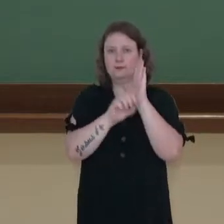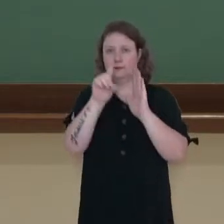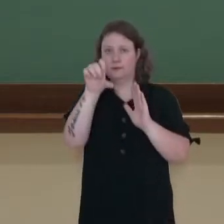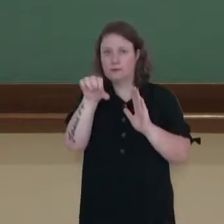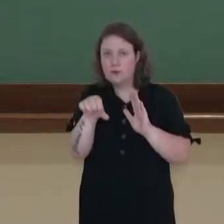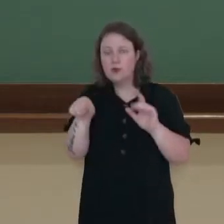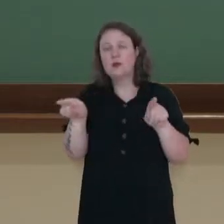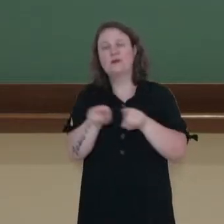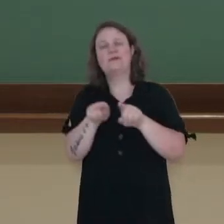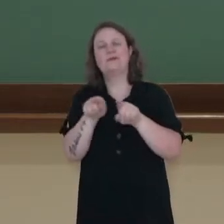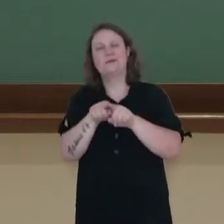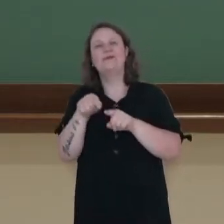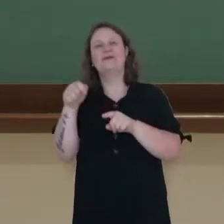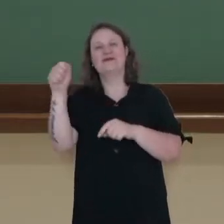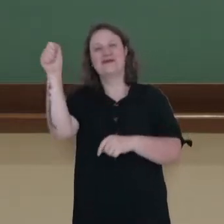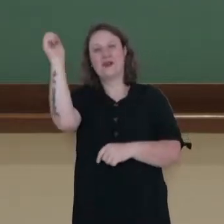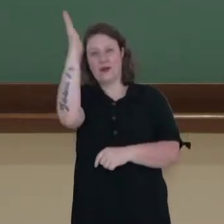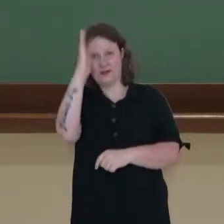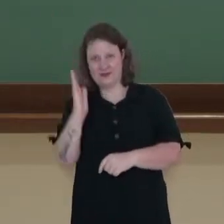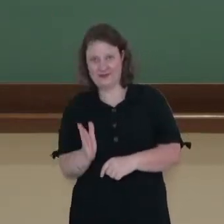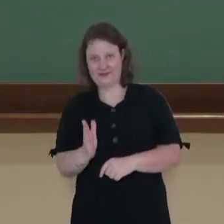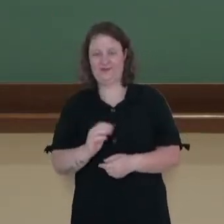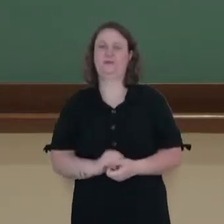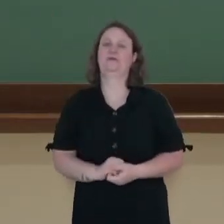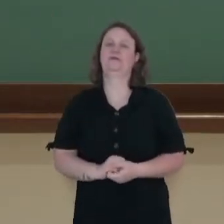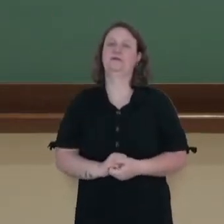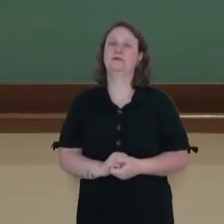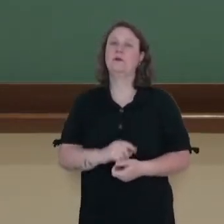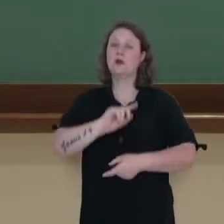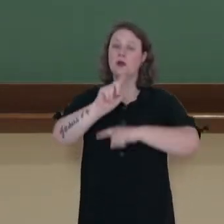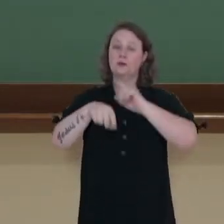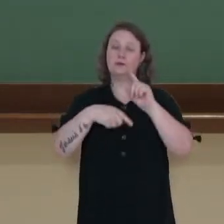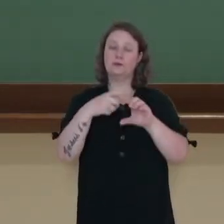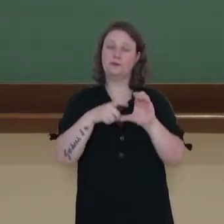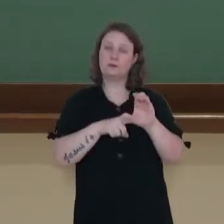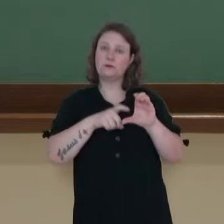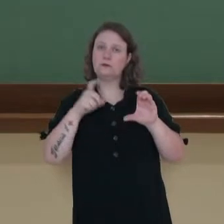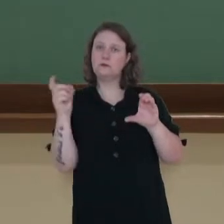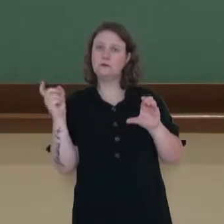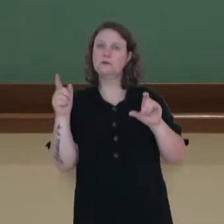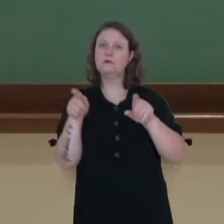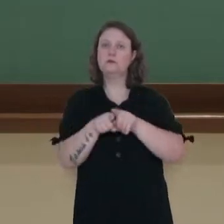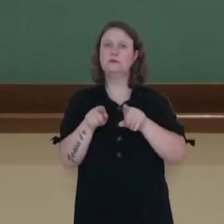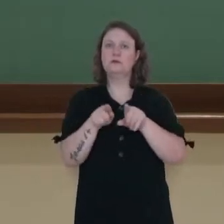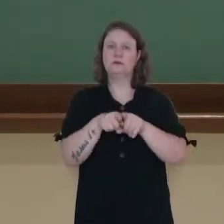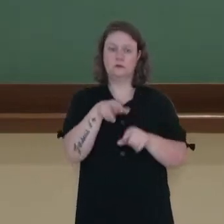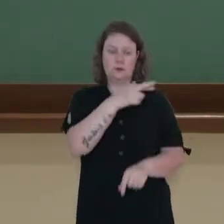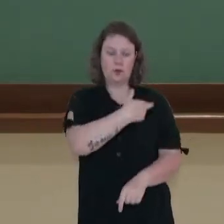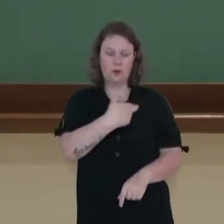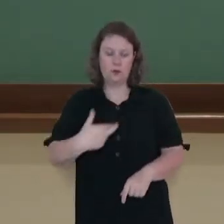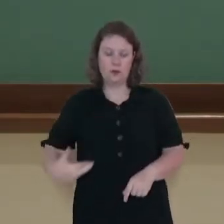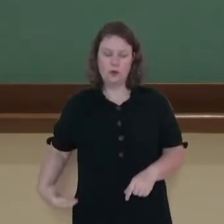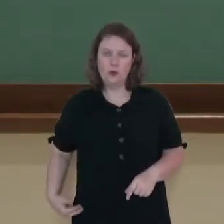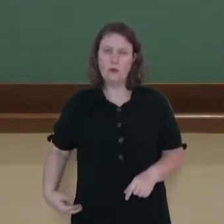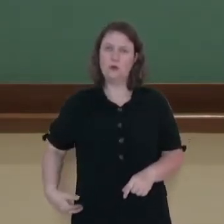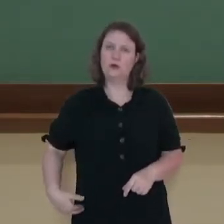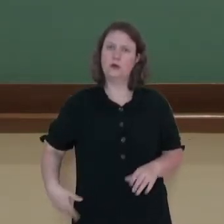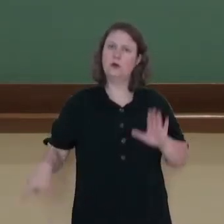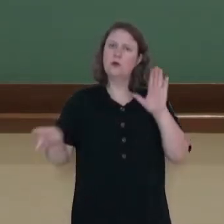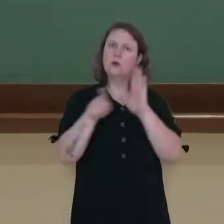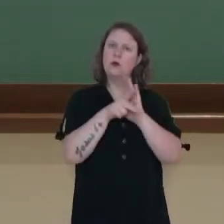Brasil. Por via de regra, pós-independência, adotava-se a república presidencialista. O